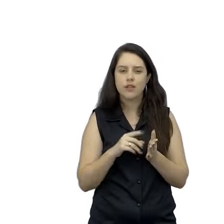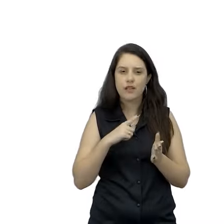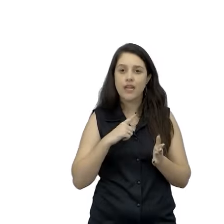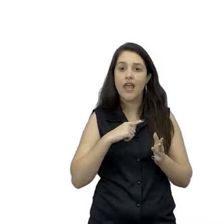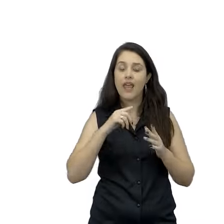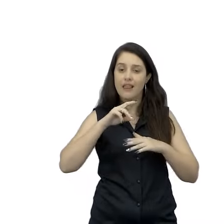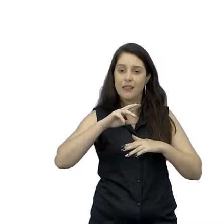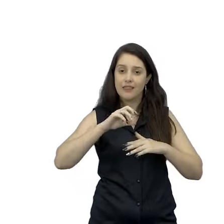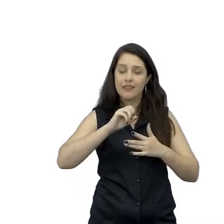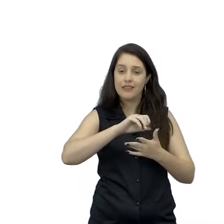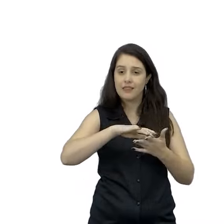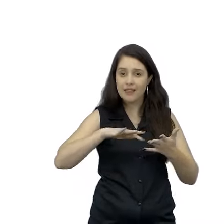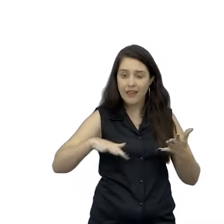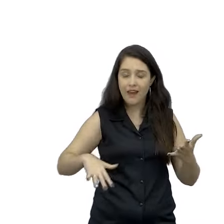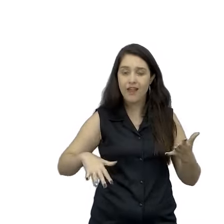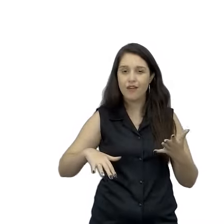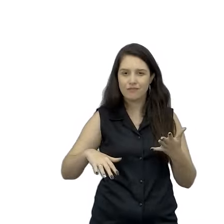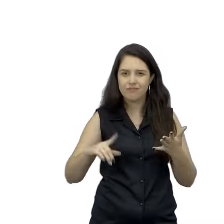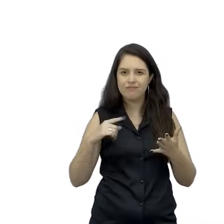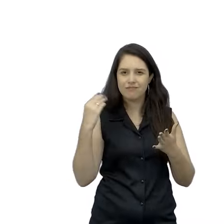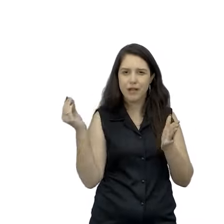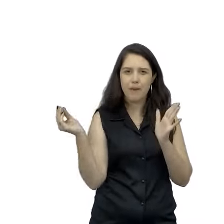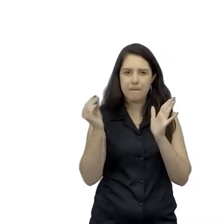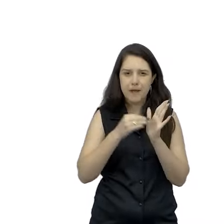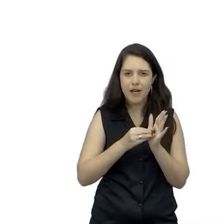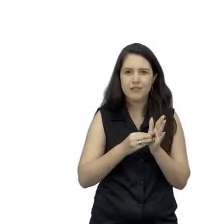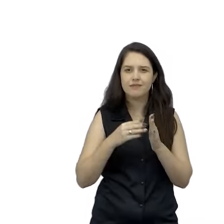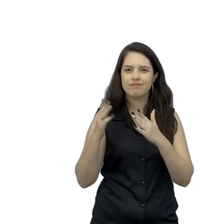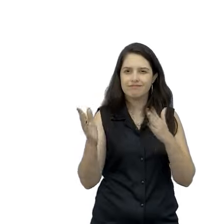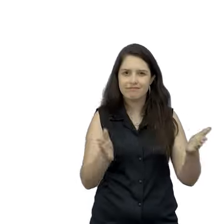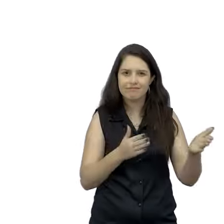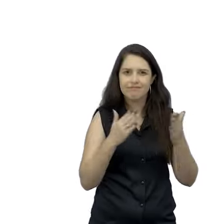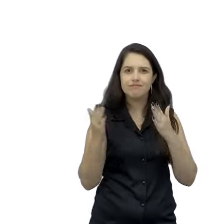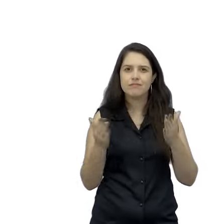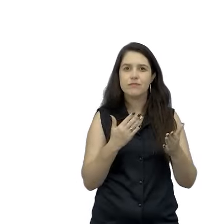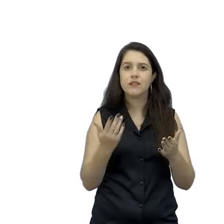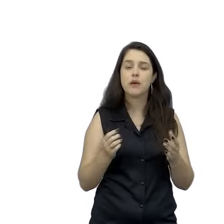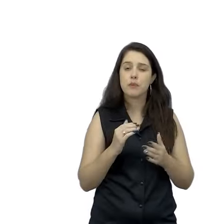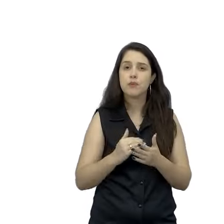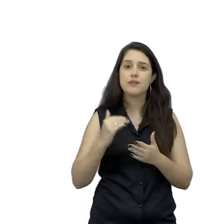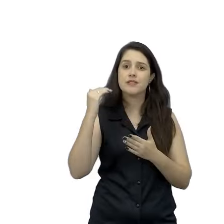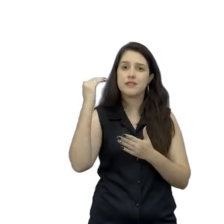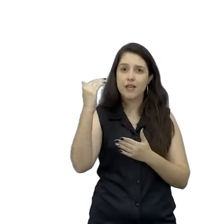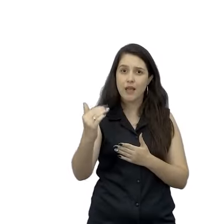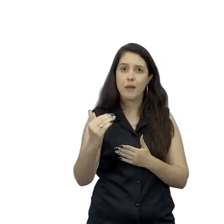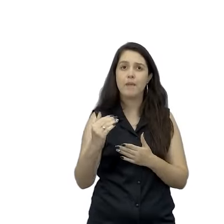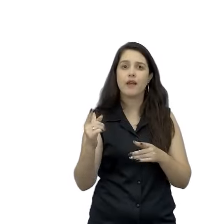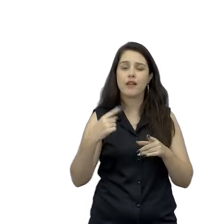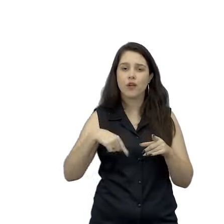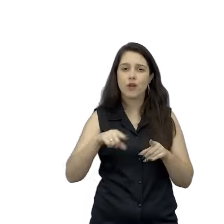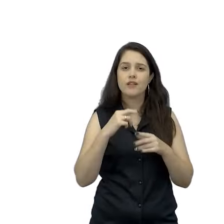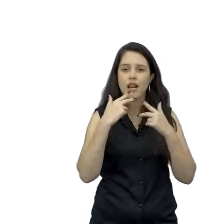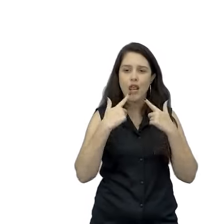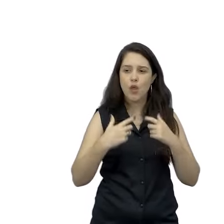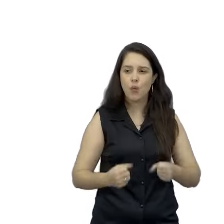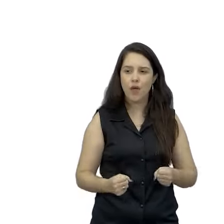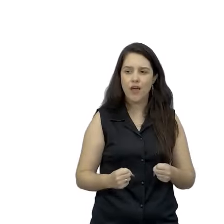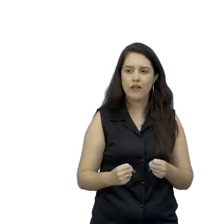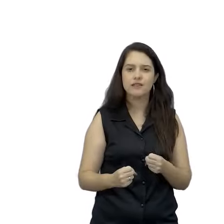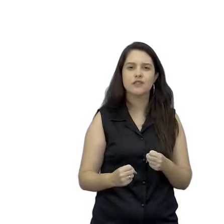dos PCNs, né? Da parte do enunciativo, da parte discursiva, ou seja, ele define a linguagem como uma forma